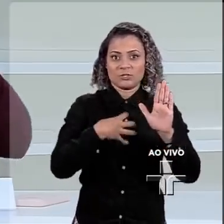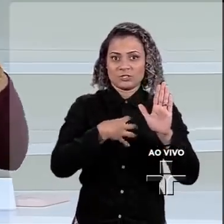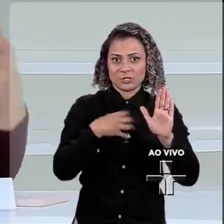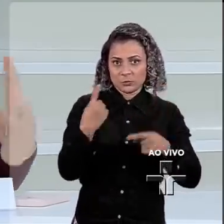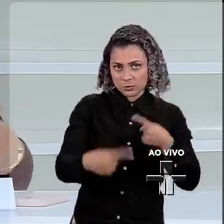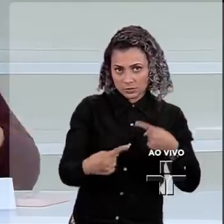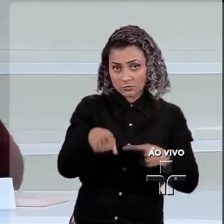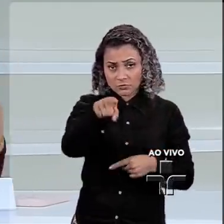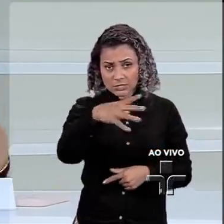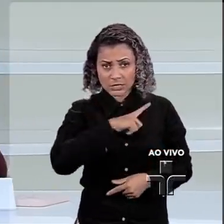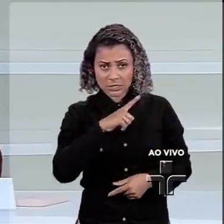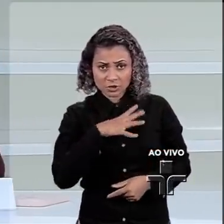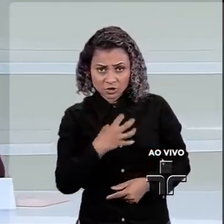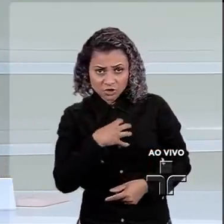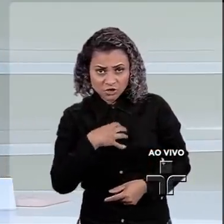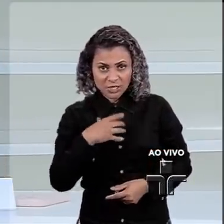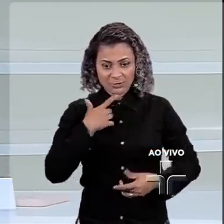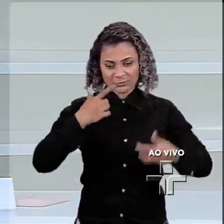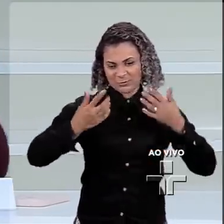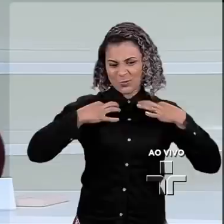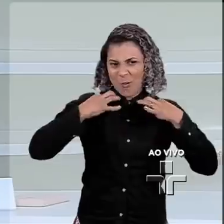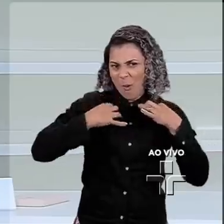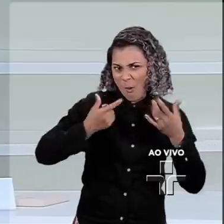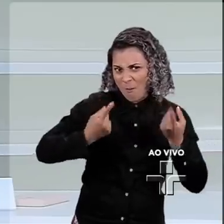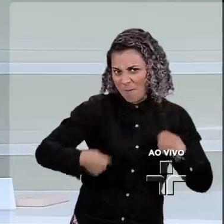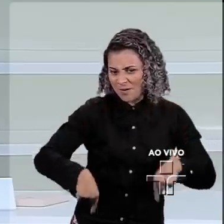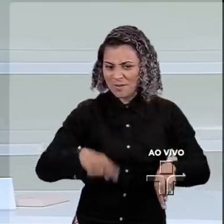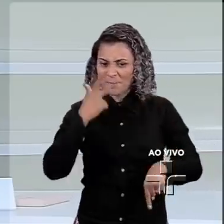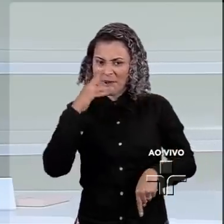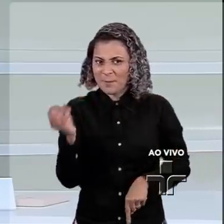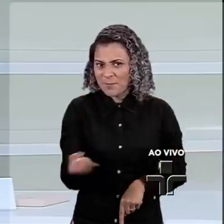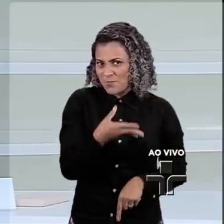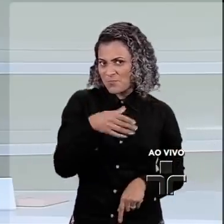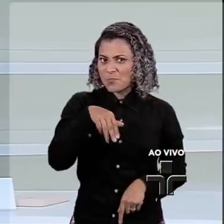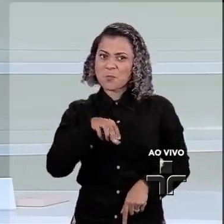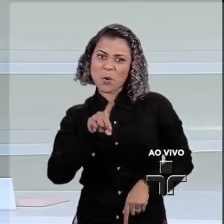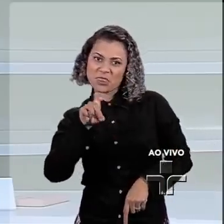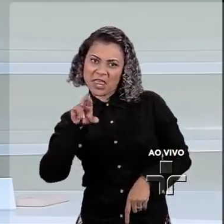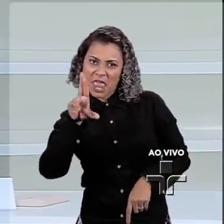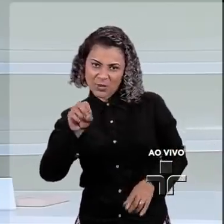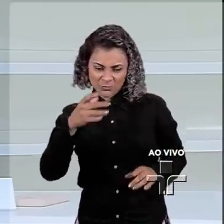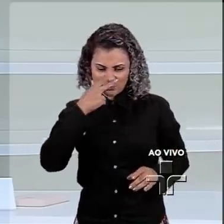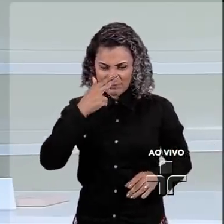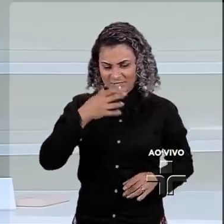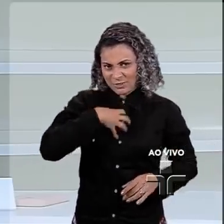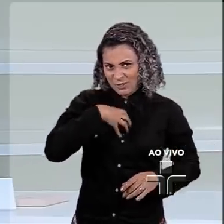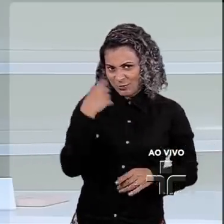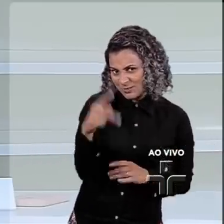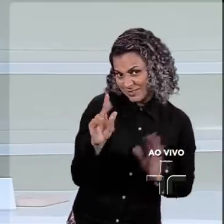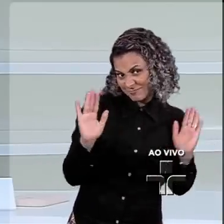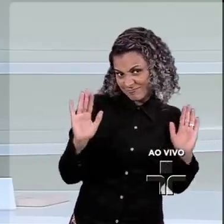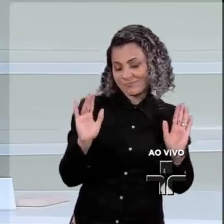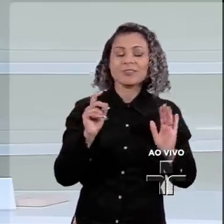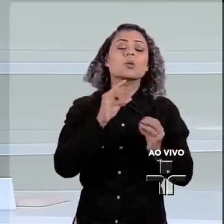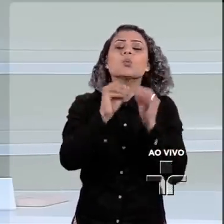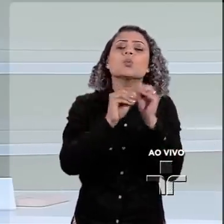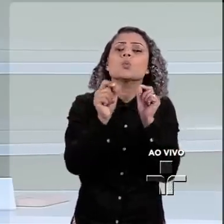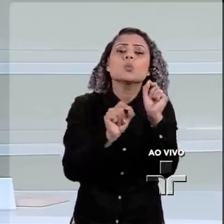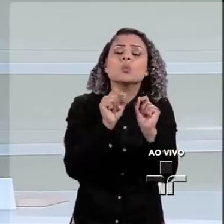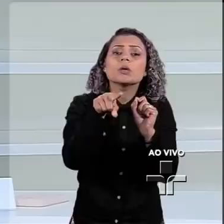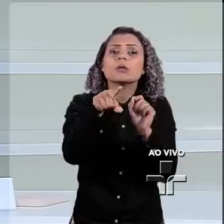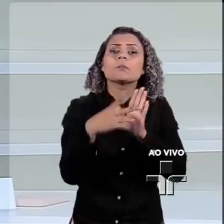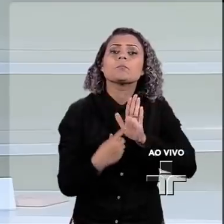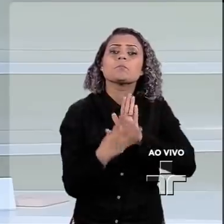diferente, um jeito diferente de se vestir, mais moderninho e tal. O que mais em você representa